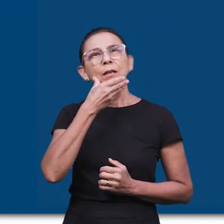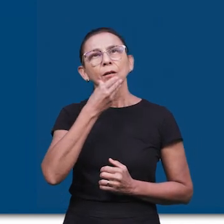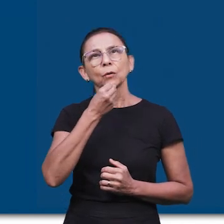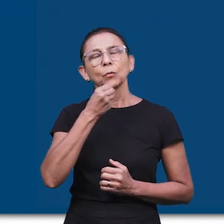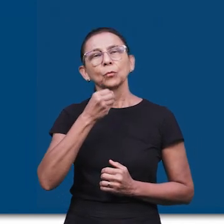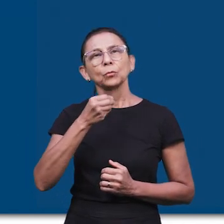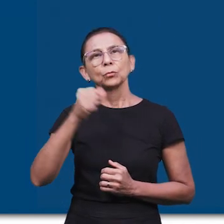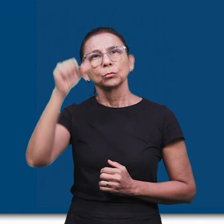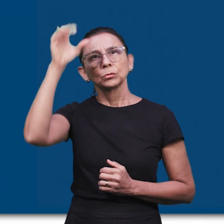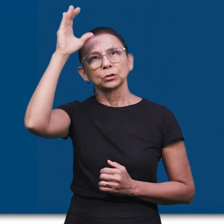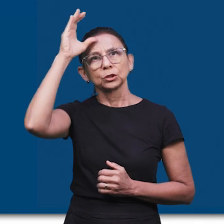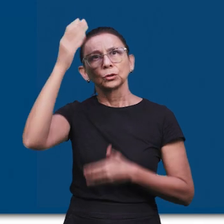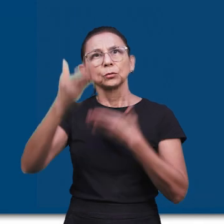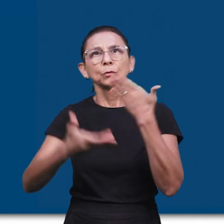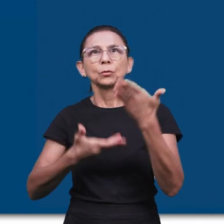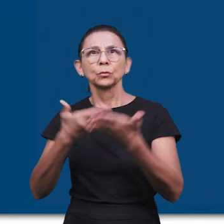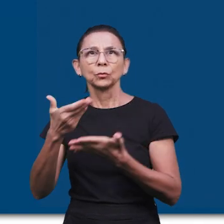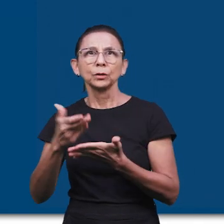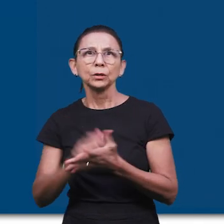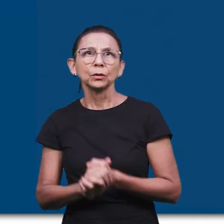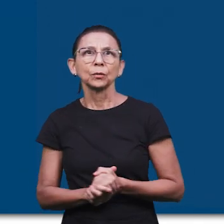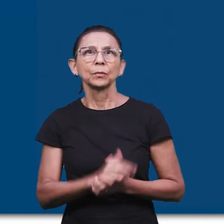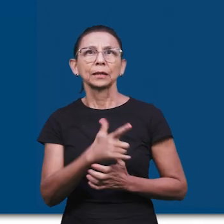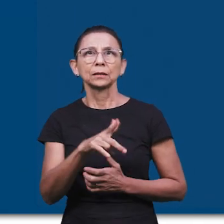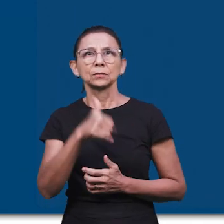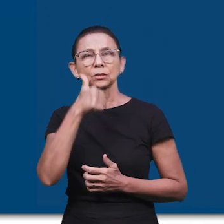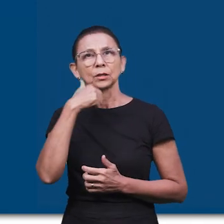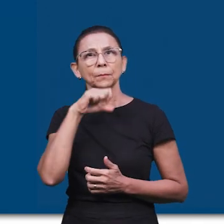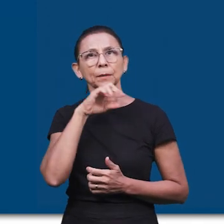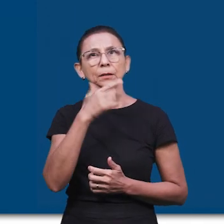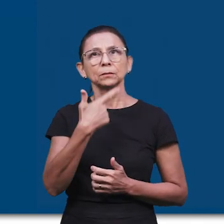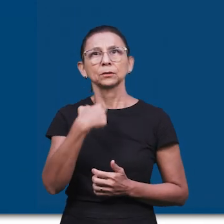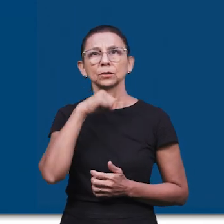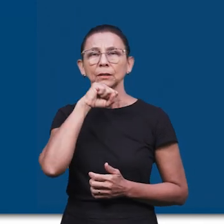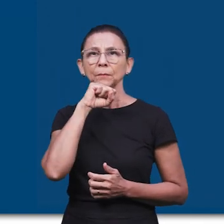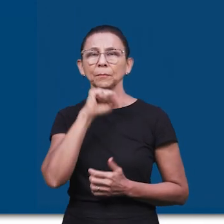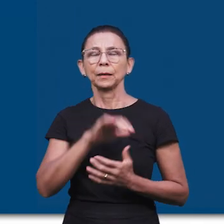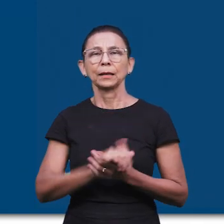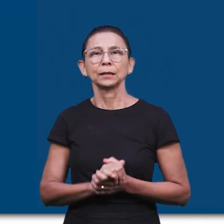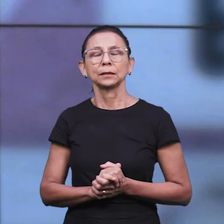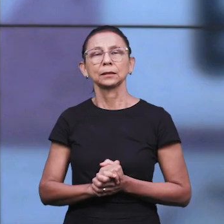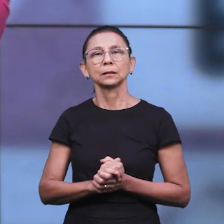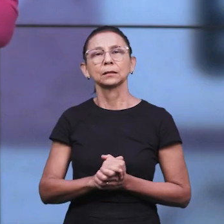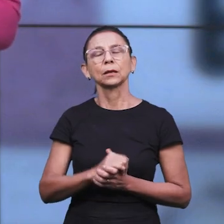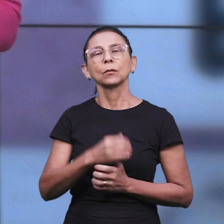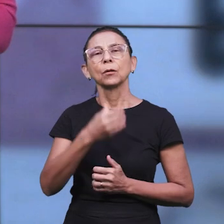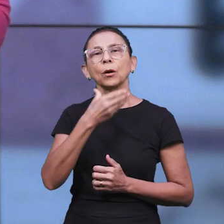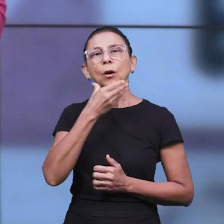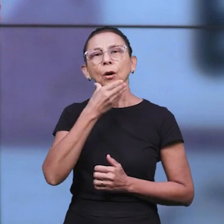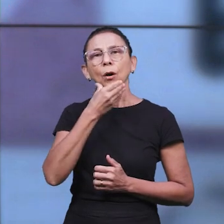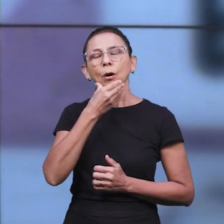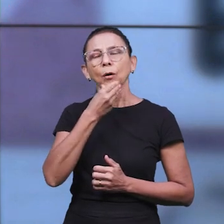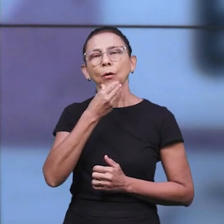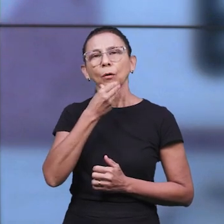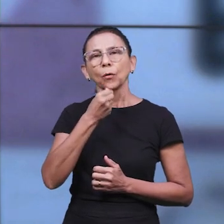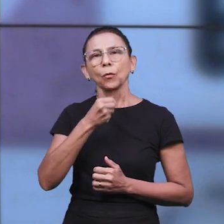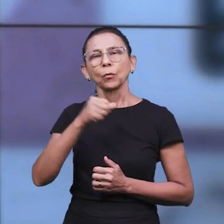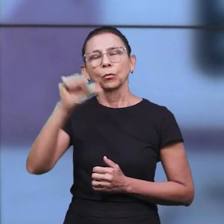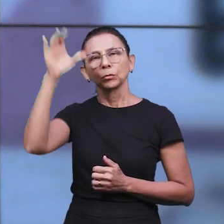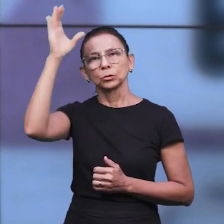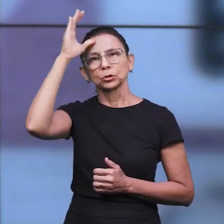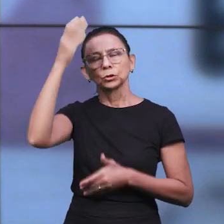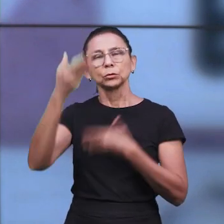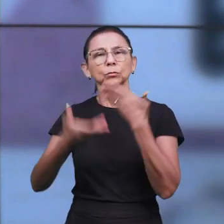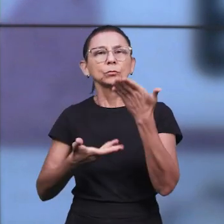e sua mãe, Mardoqueu a tomara por sua filha. No capítulo 2, verso 15, a palavra de